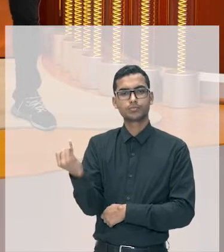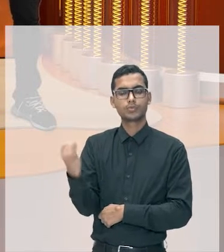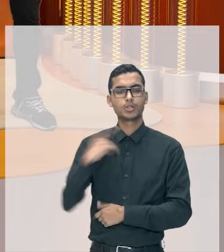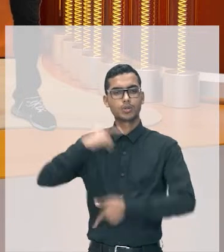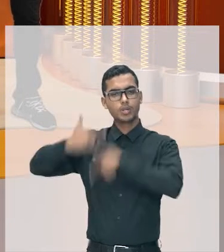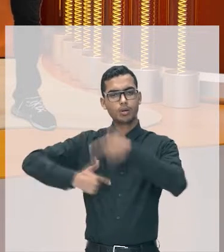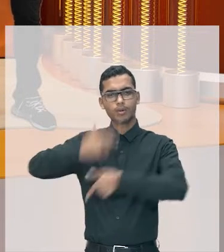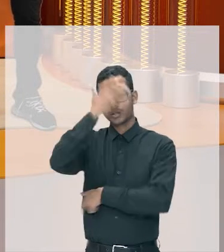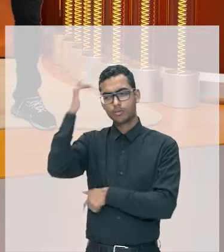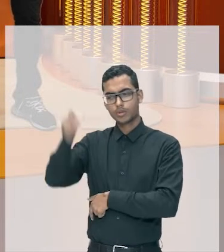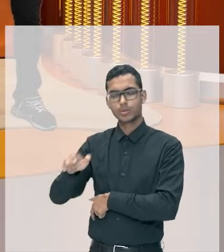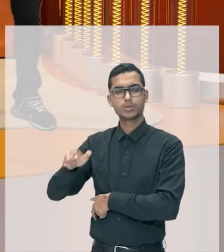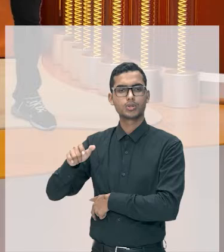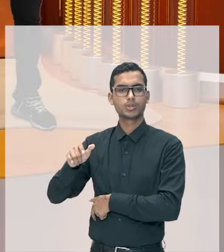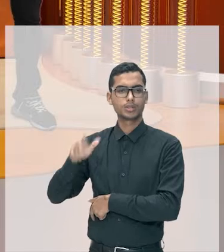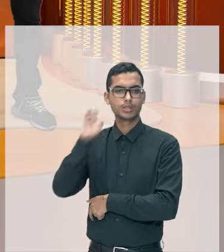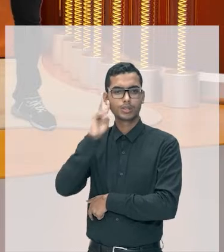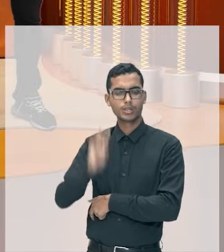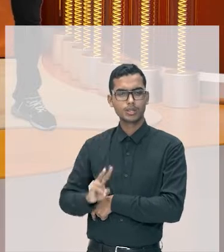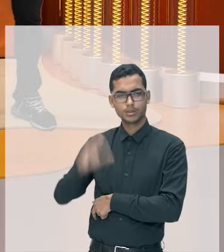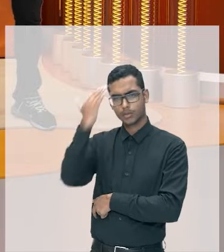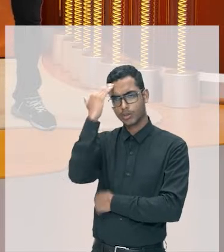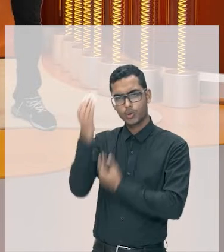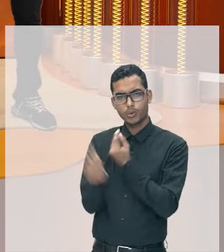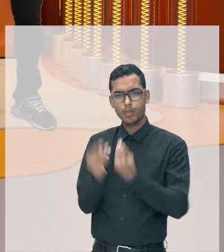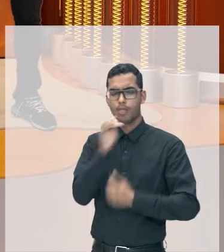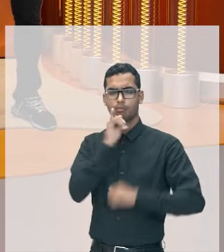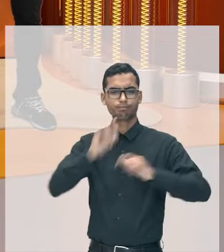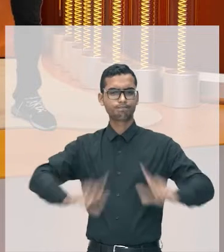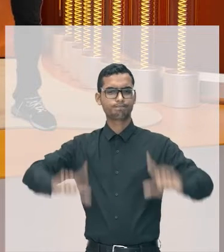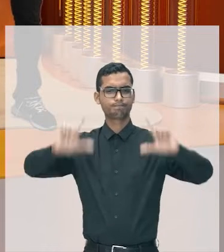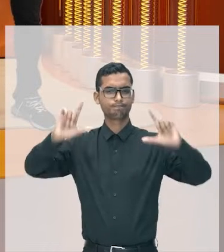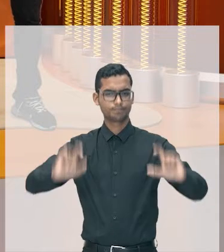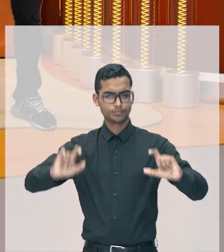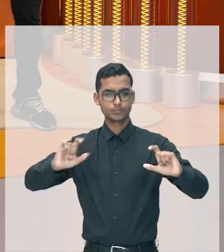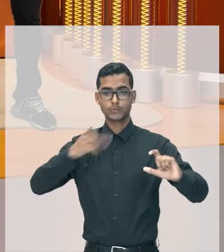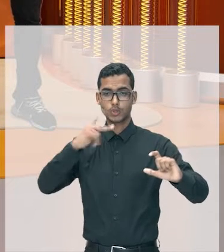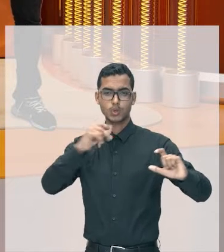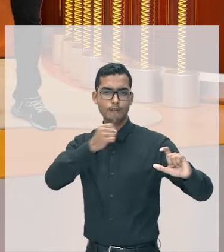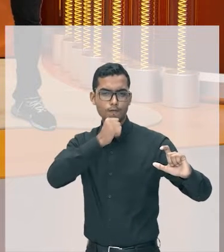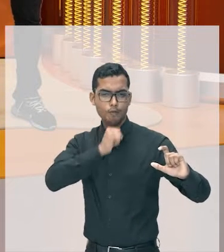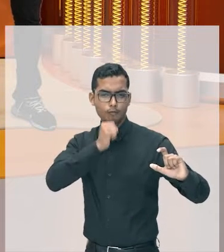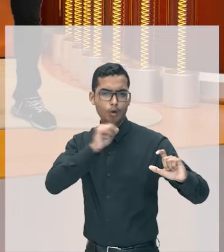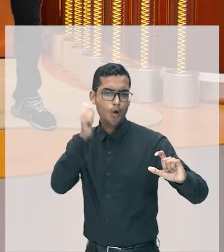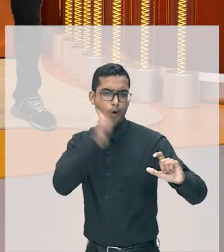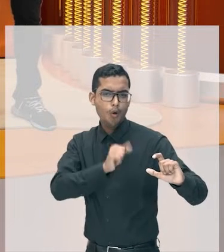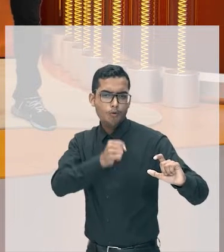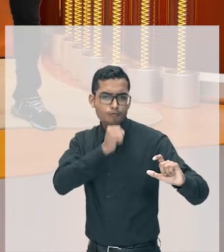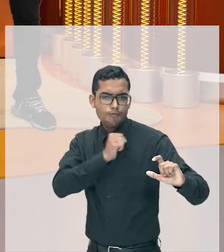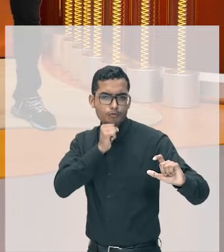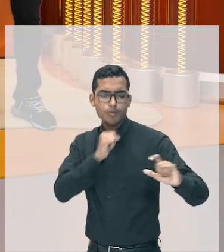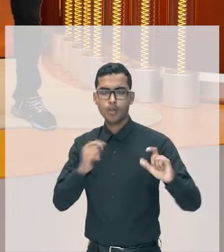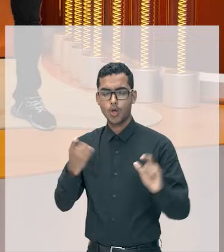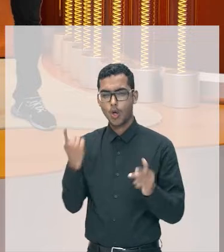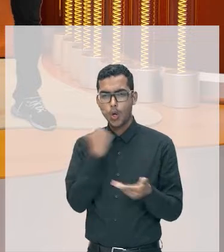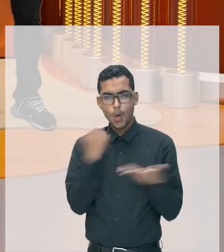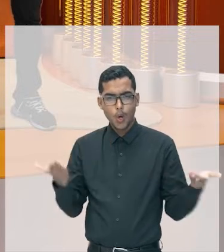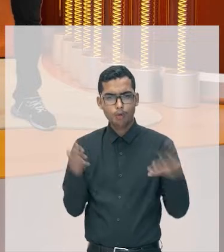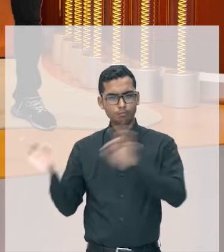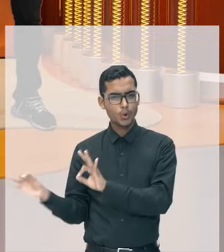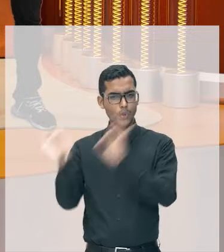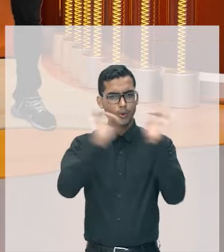historiador. Sabe quando você pega uma foto, por exemplo, da sua avó, e você vê, é muito comum a gente encontrar